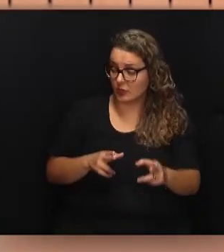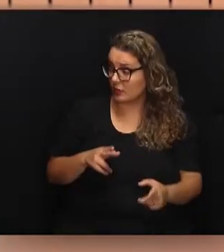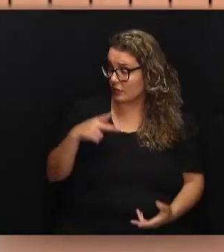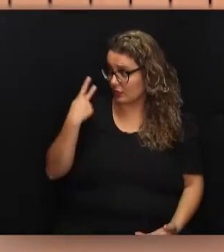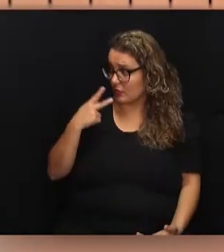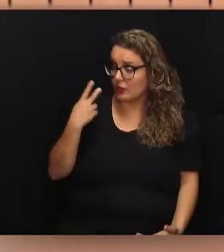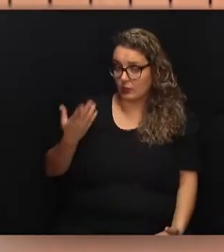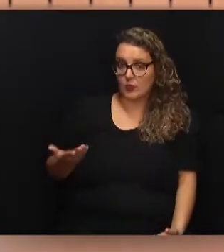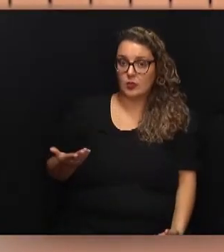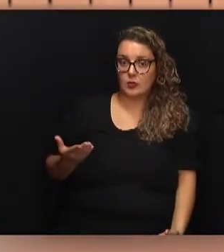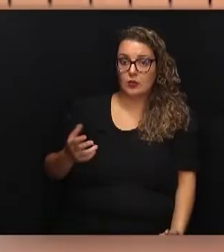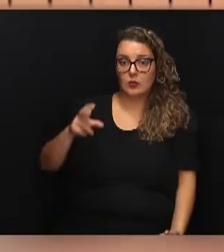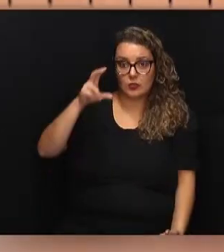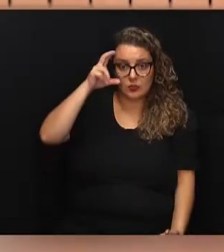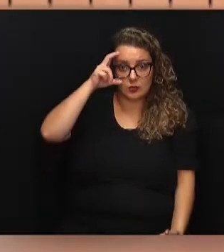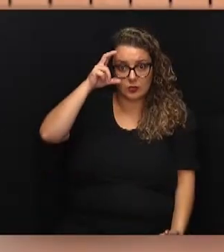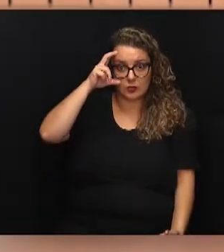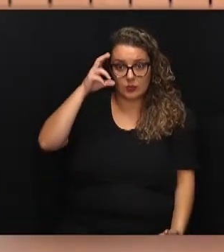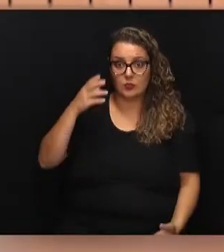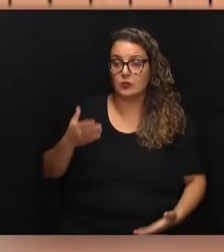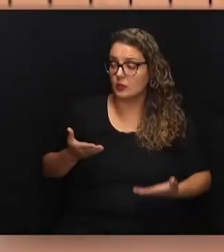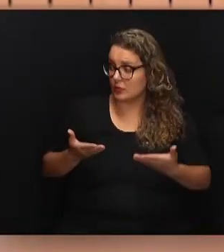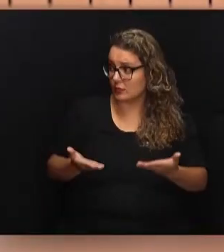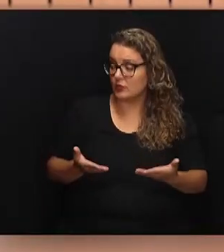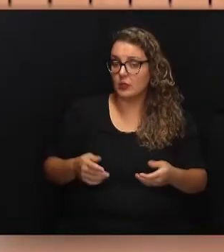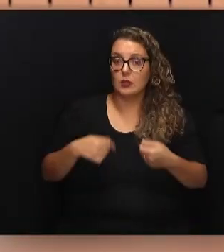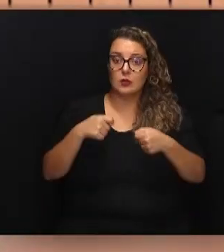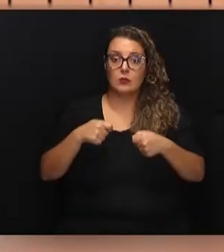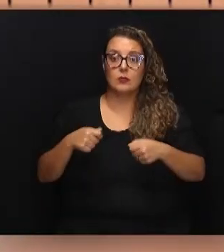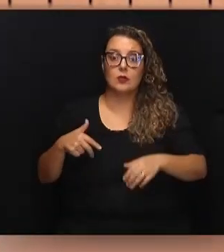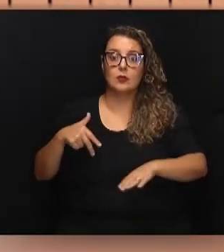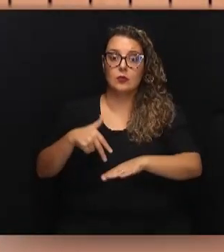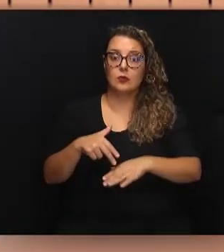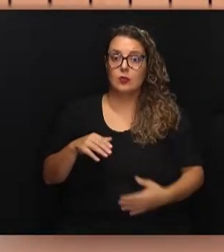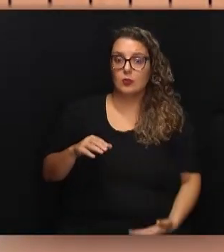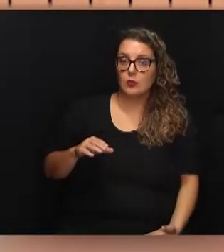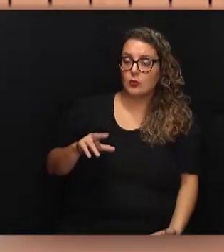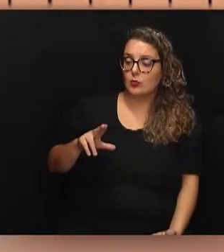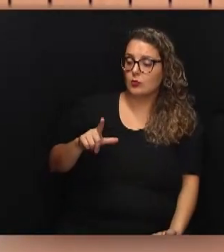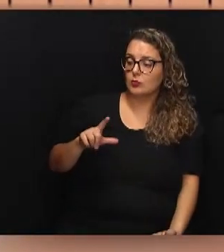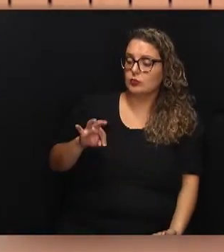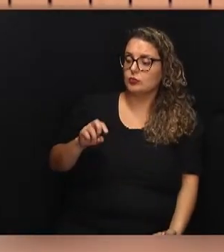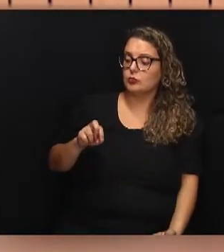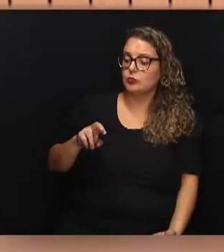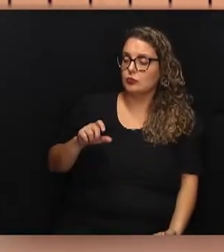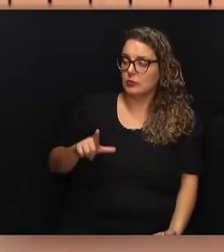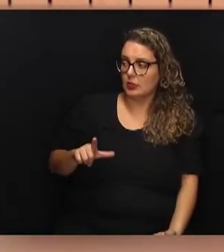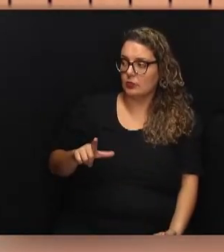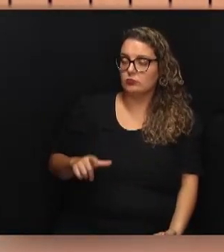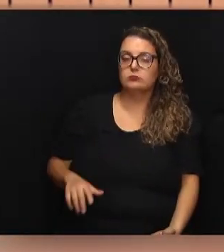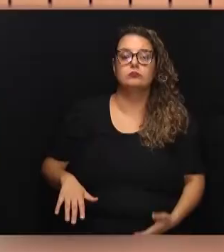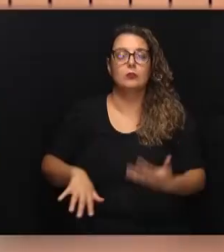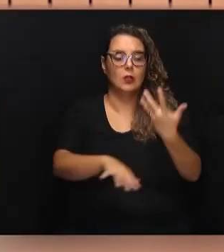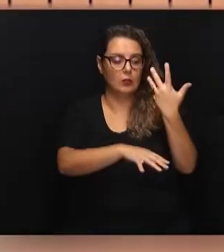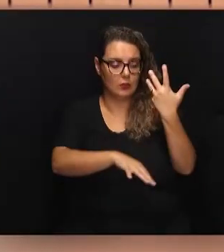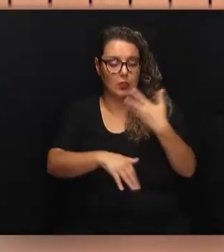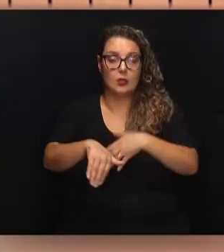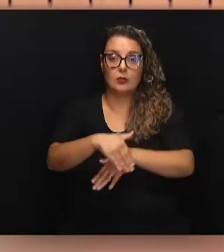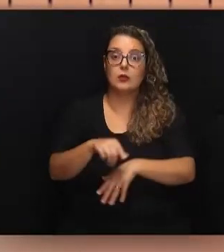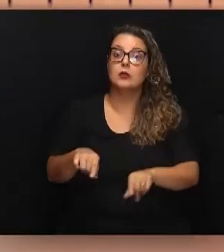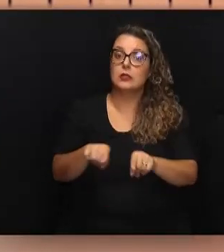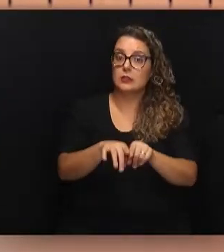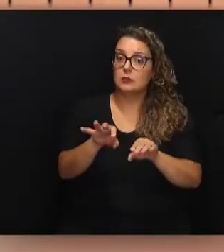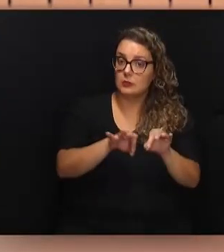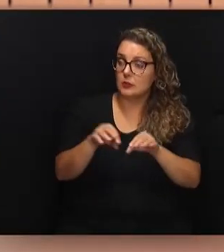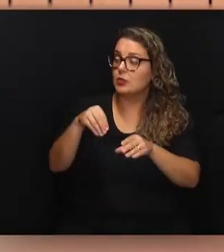vereador Carlinhos Camilo colocou, a necessidade de ocupação cultural em praças, em ruas, também faz parte do nosso Plano Municipal de